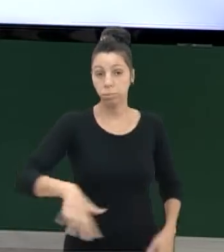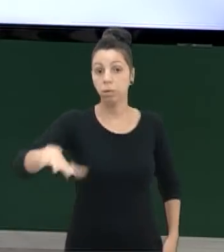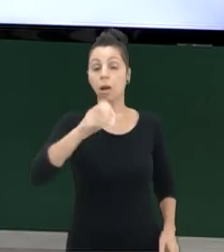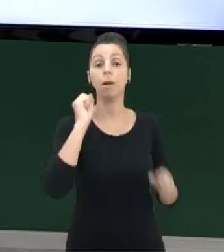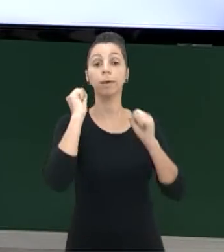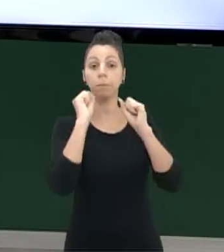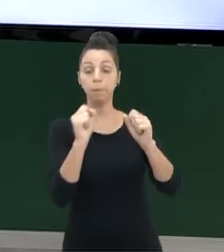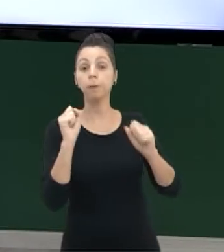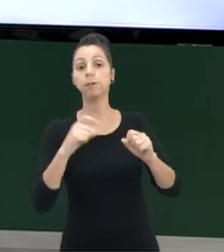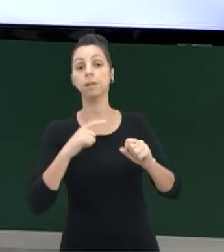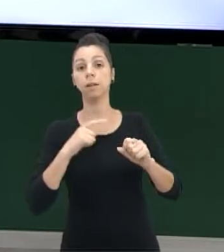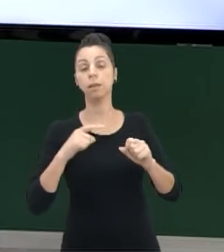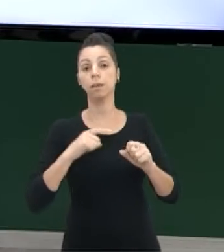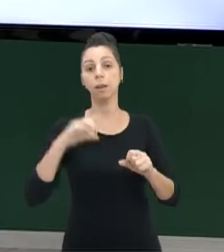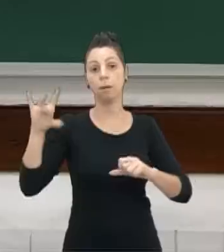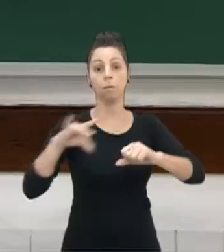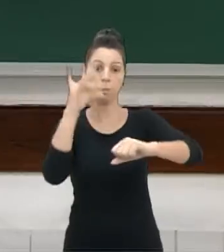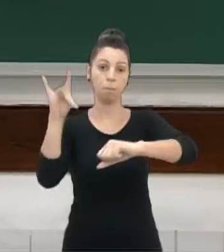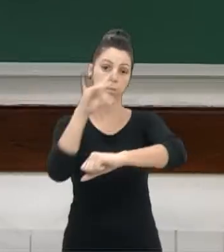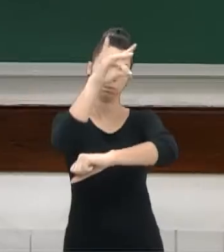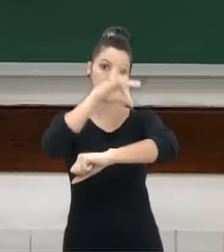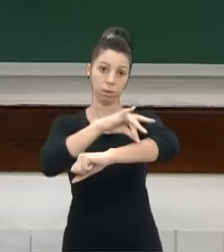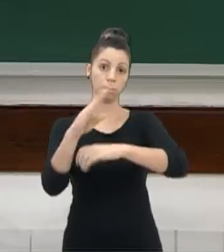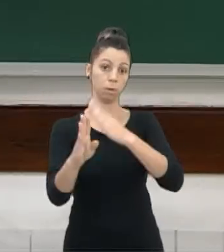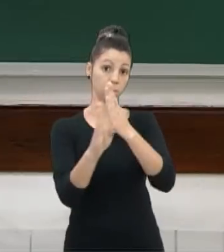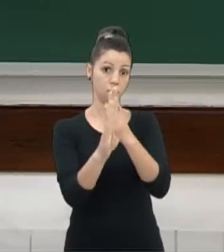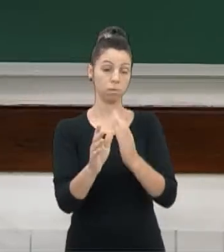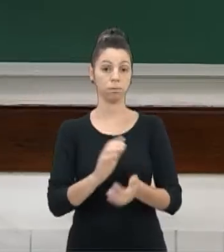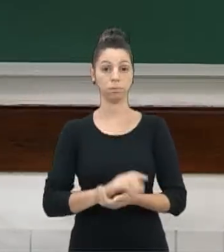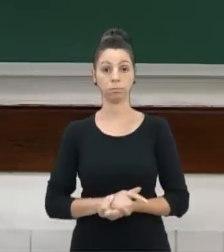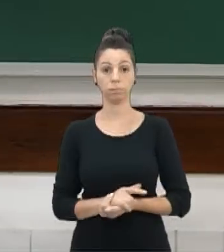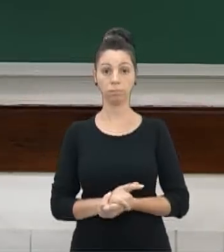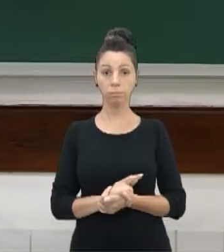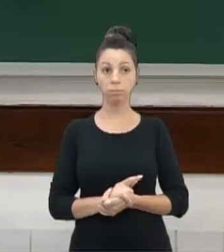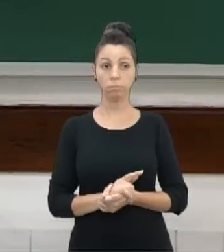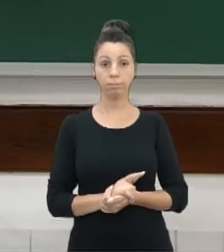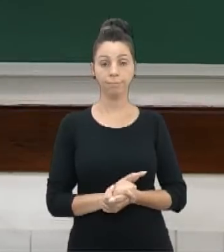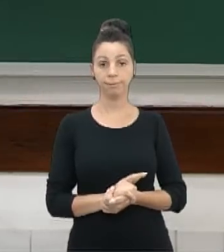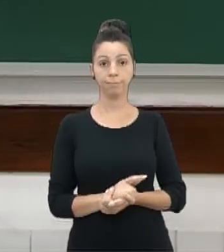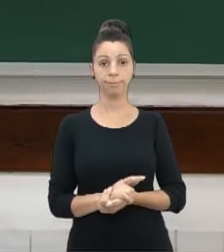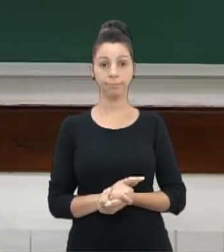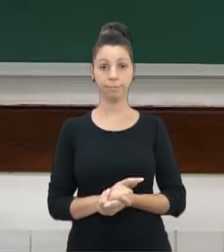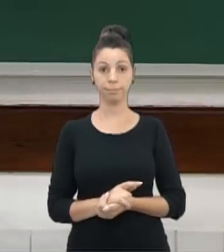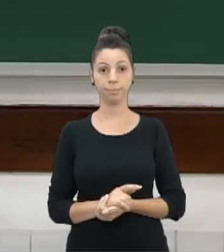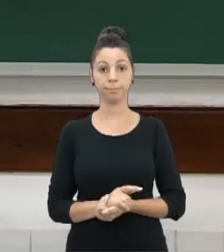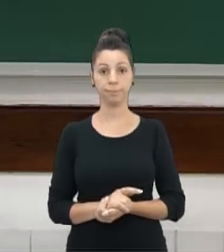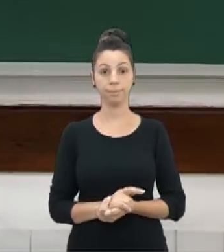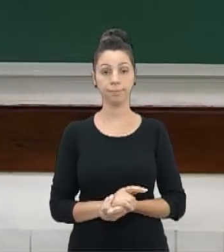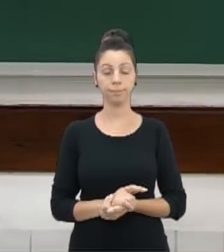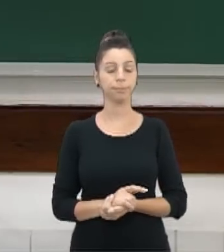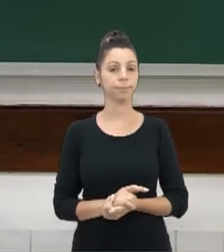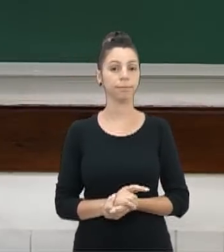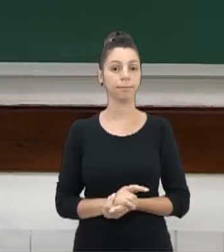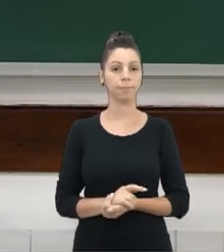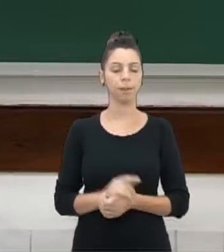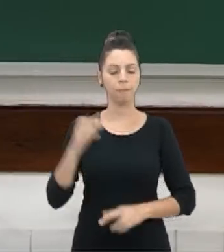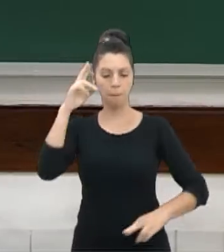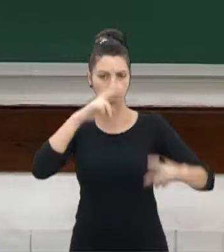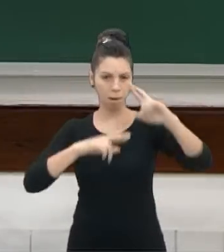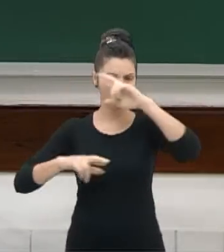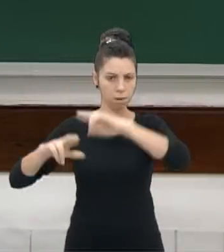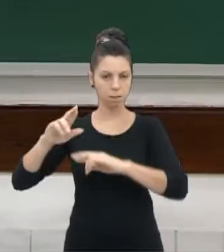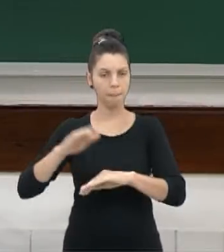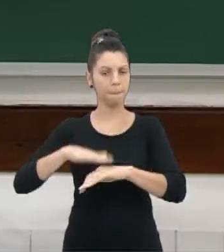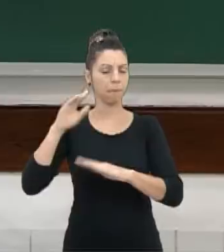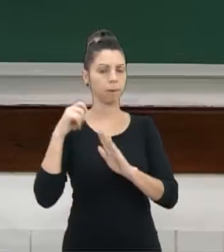do mosquito, ok? Ok, então tá bem tranquilinho, você conseguiu responder? Vamos lá analisar um pouquinho mais do texto,